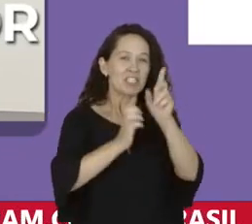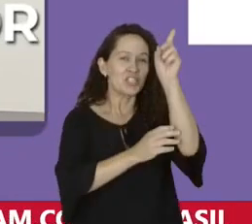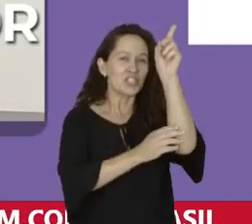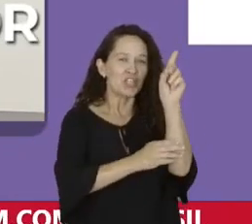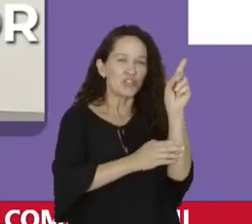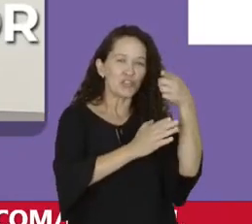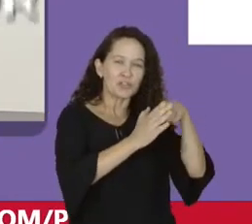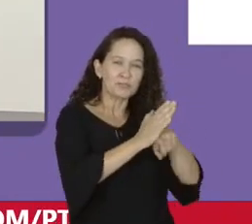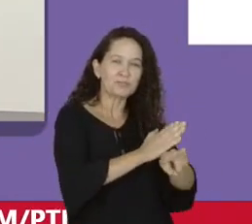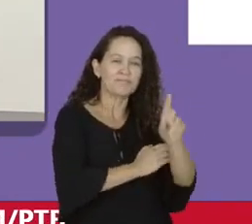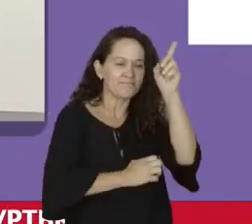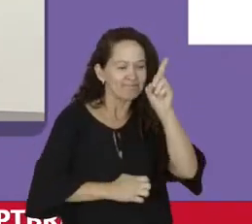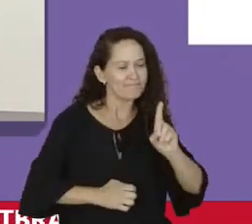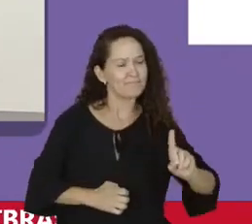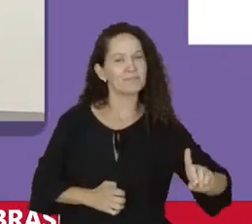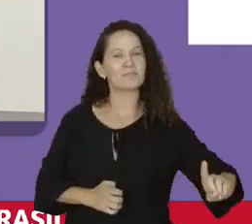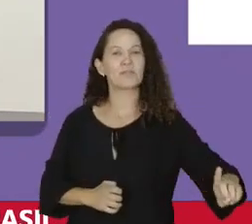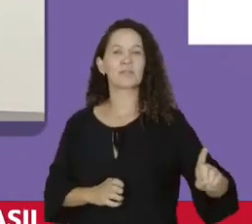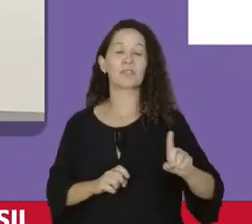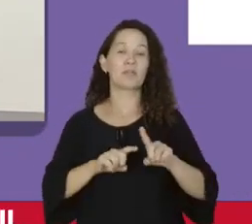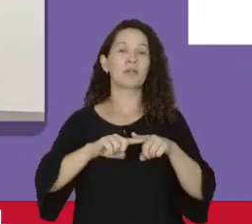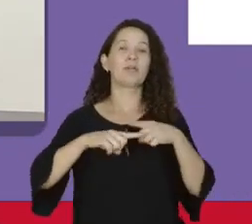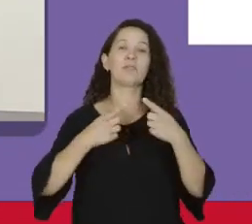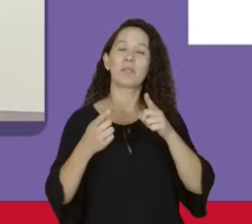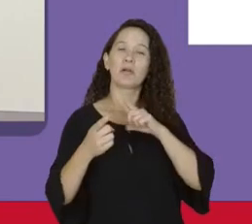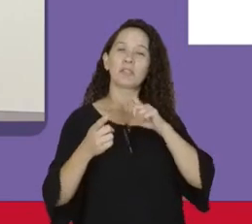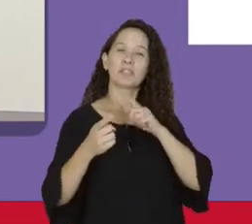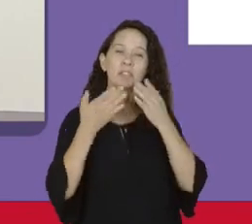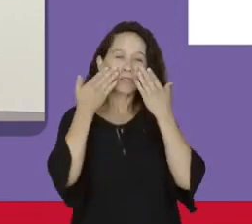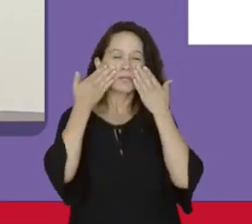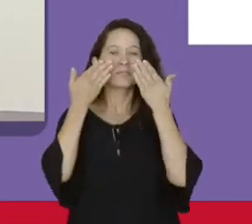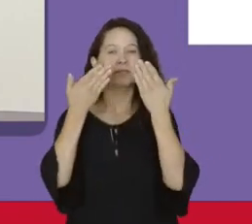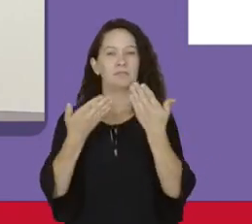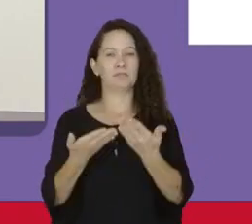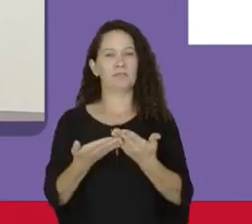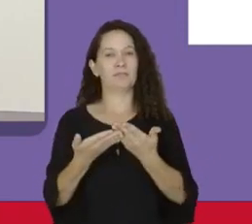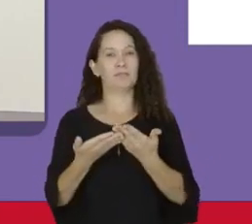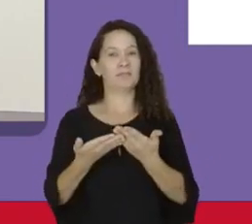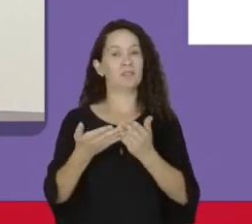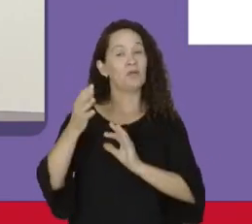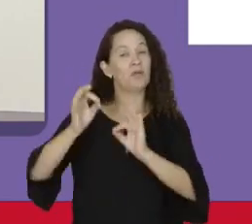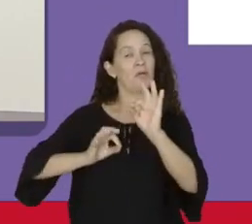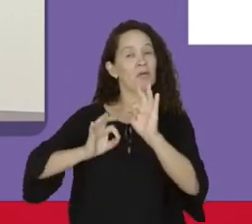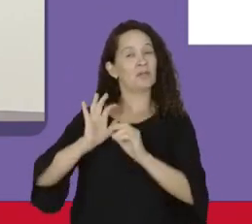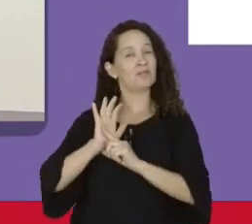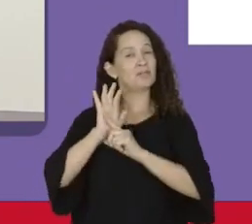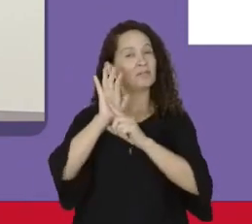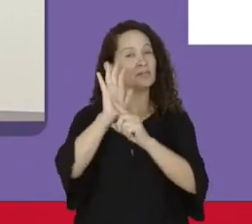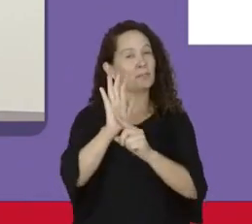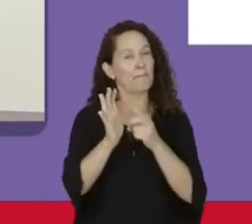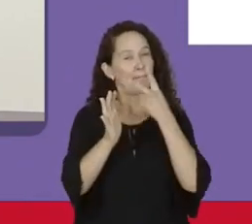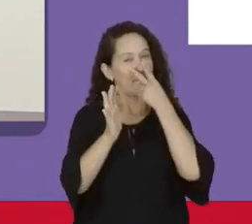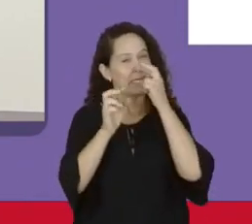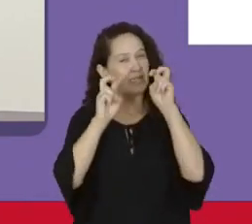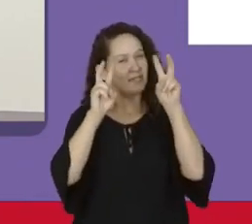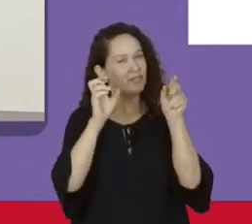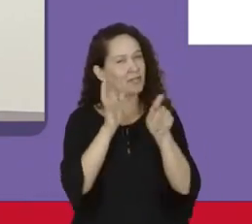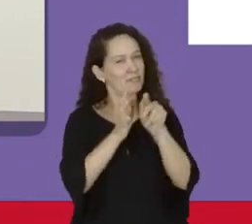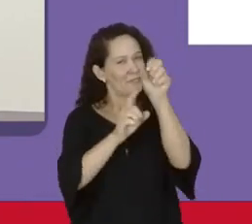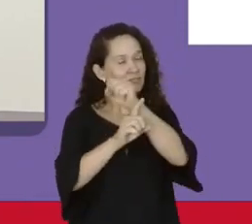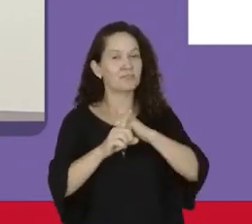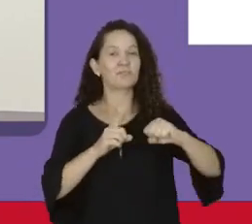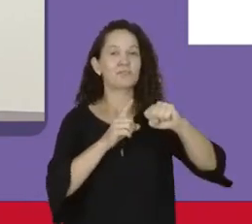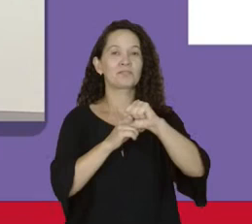direita, embora ele tenha se apresentado, tenha se lançado como uma questão